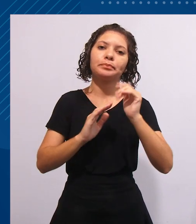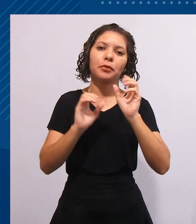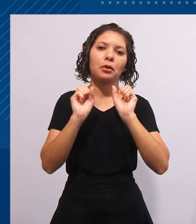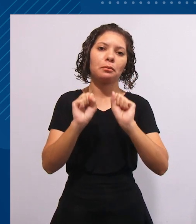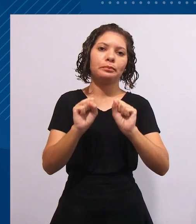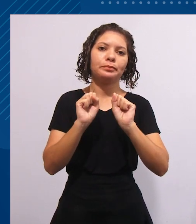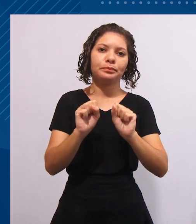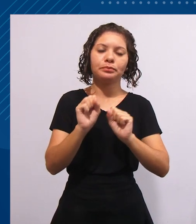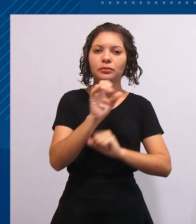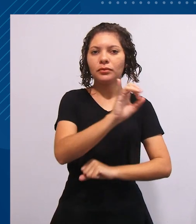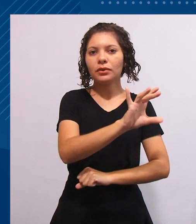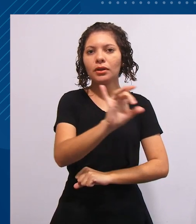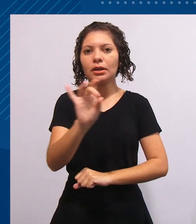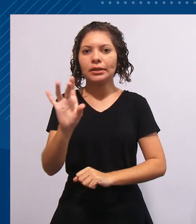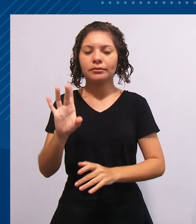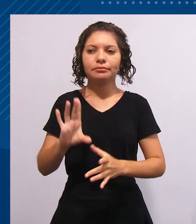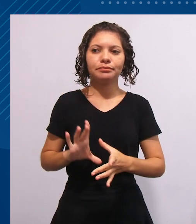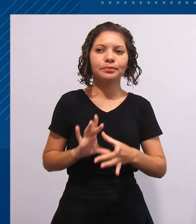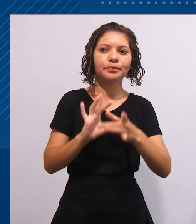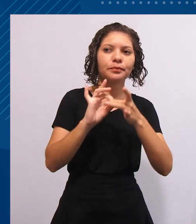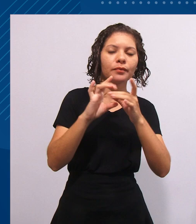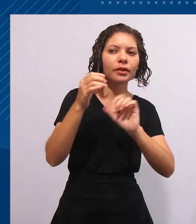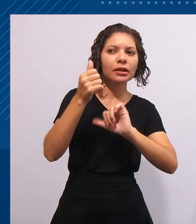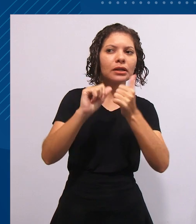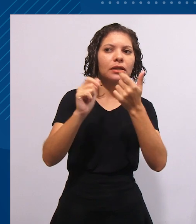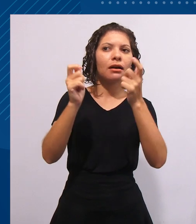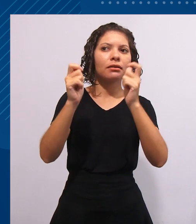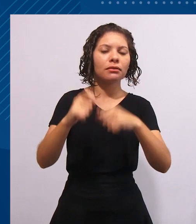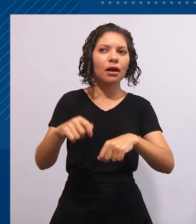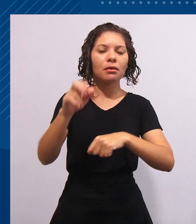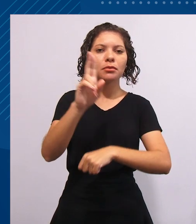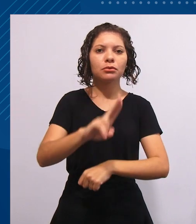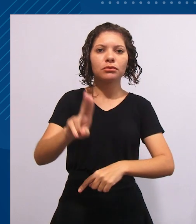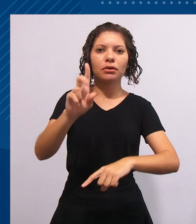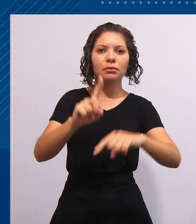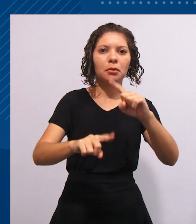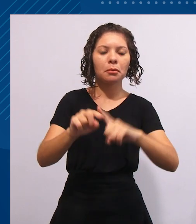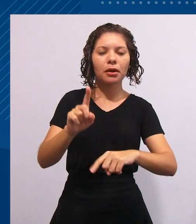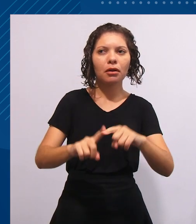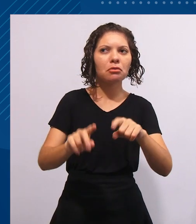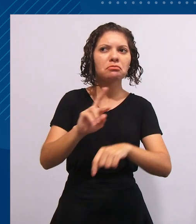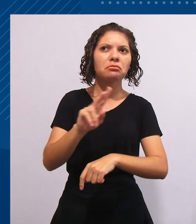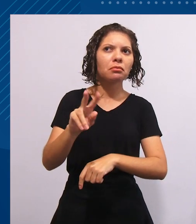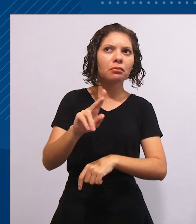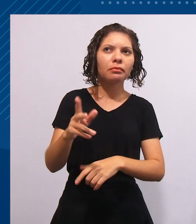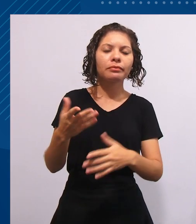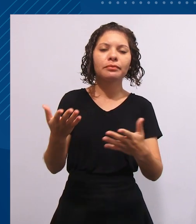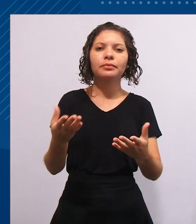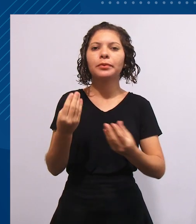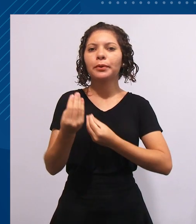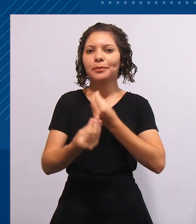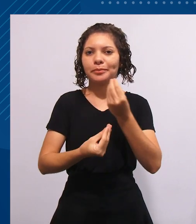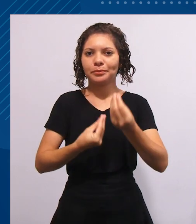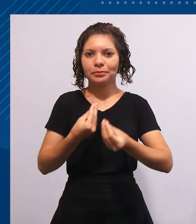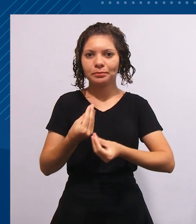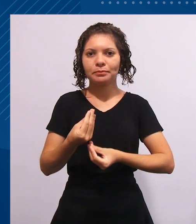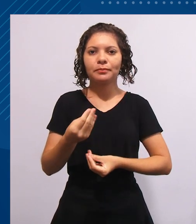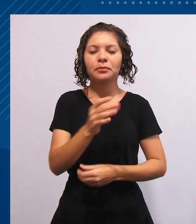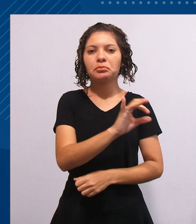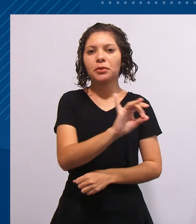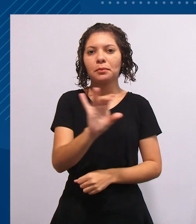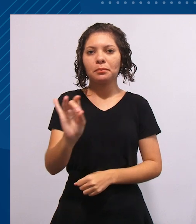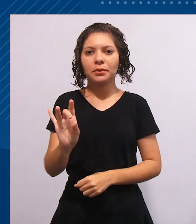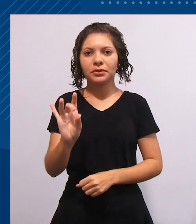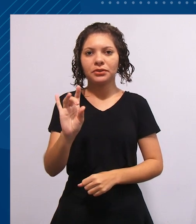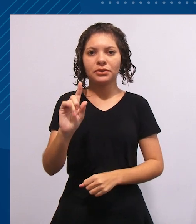contexto em que a docente o docente Trabalhe com com esses elementos não é e E aí o produto em si